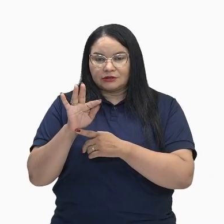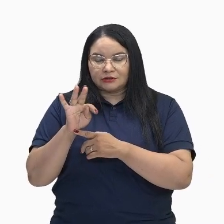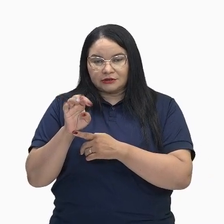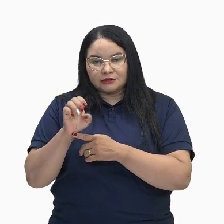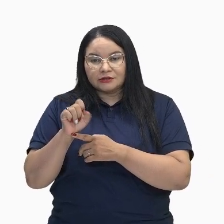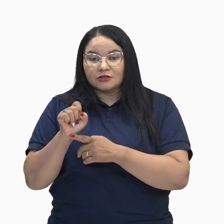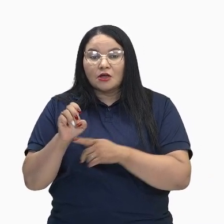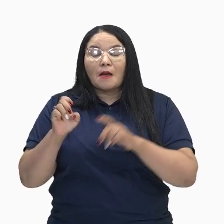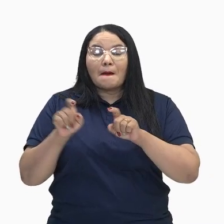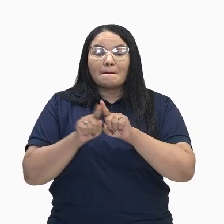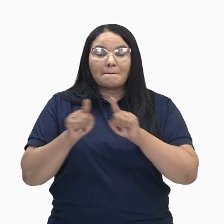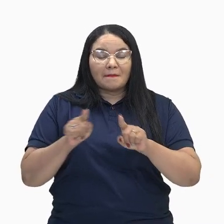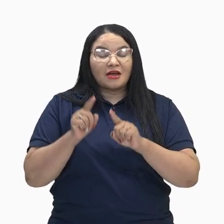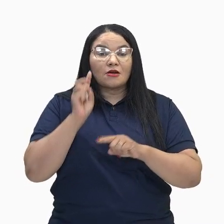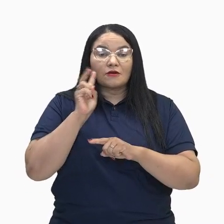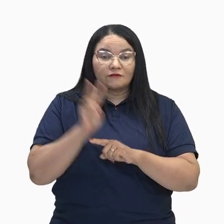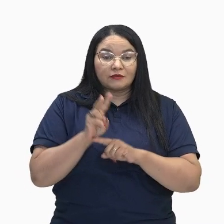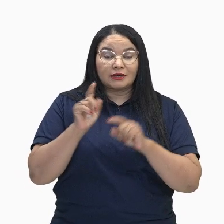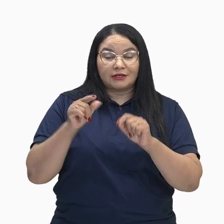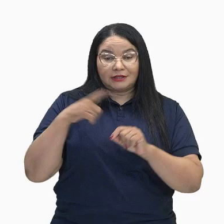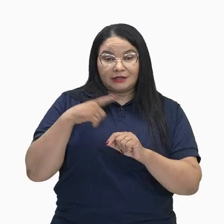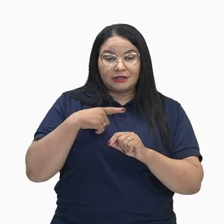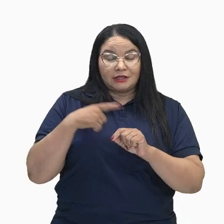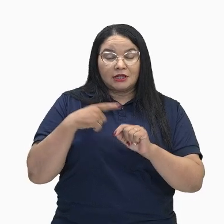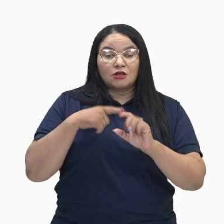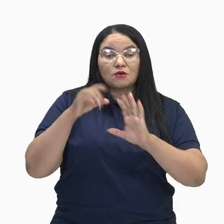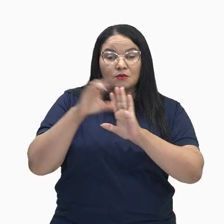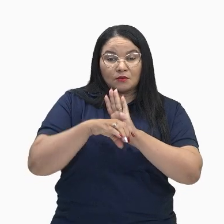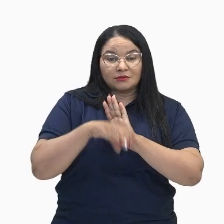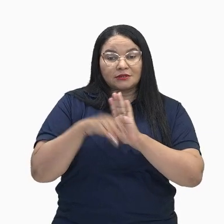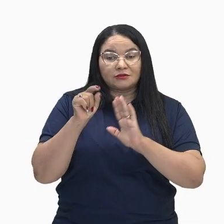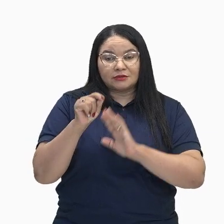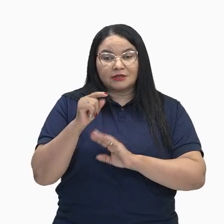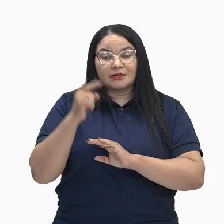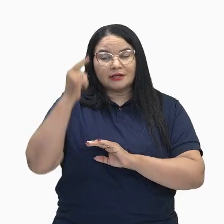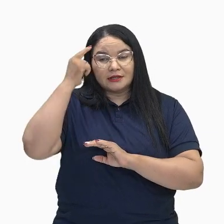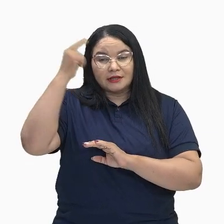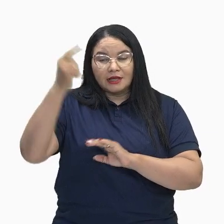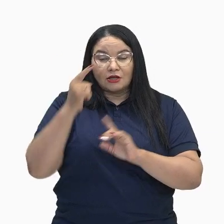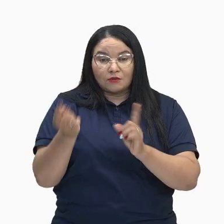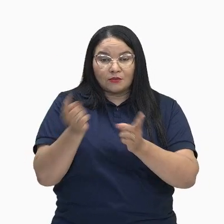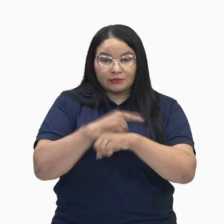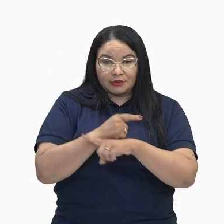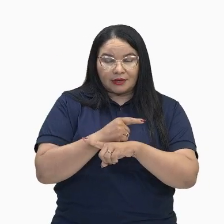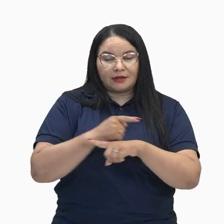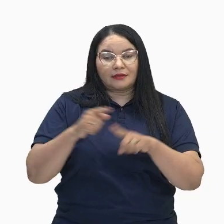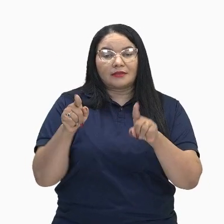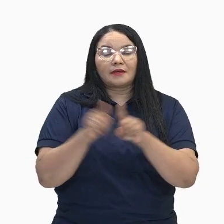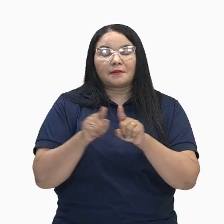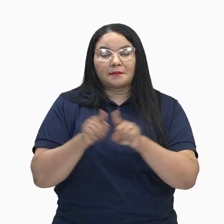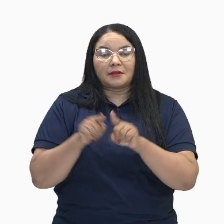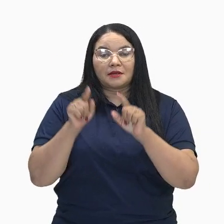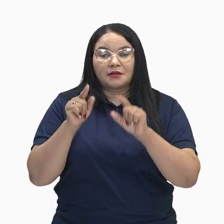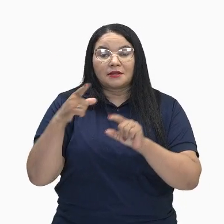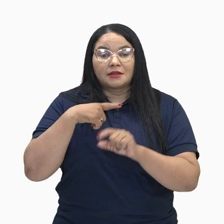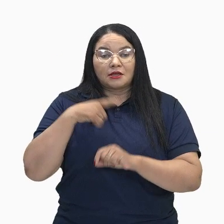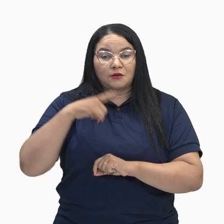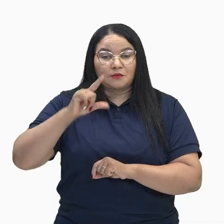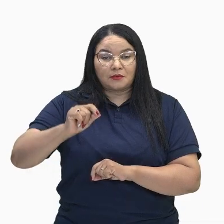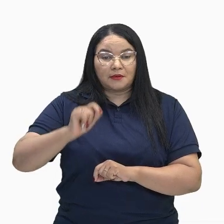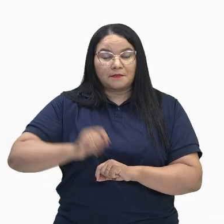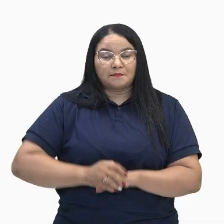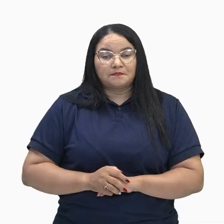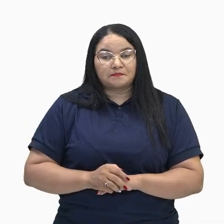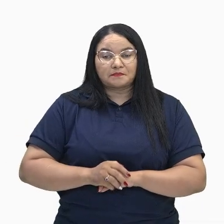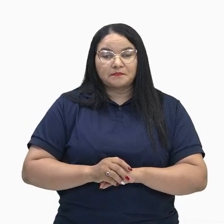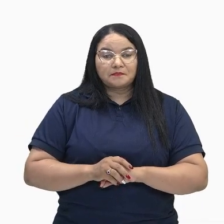que, além de ela trazer essa ideia, as ideias contrárias, né, ele também, o paradoxo, ele